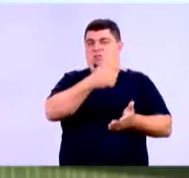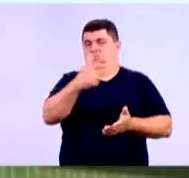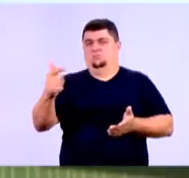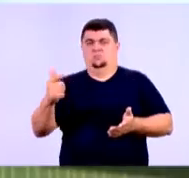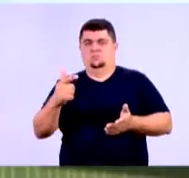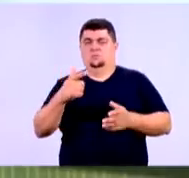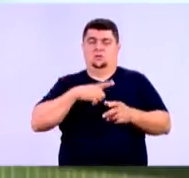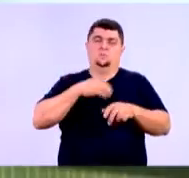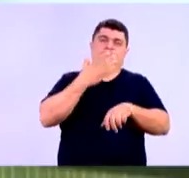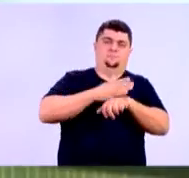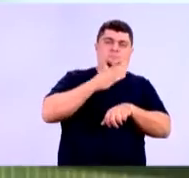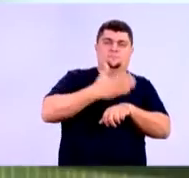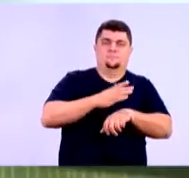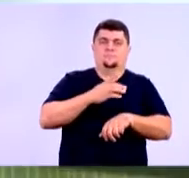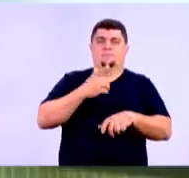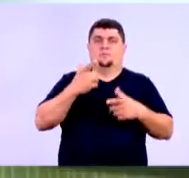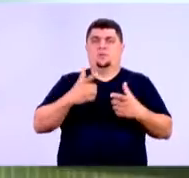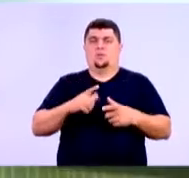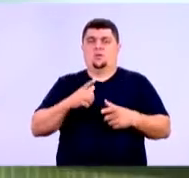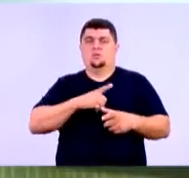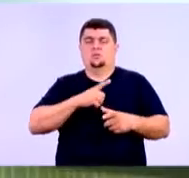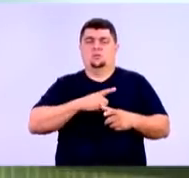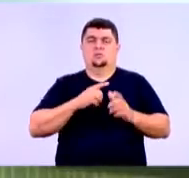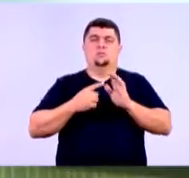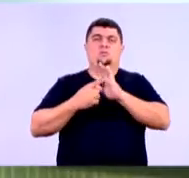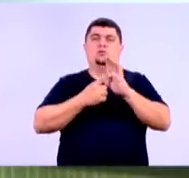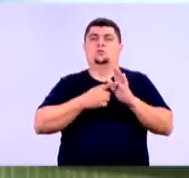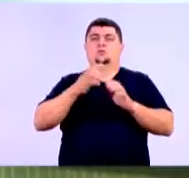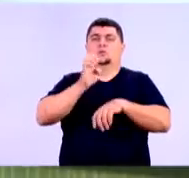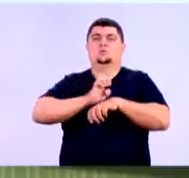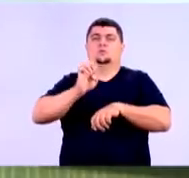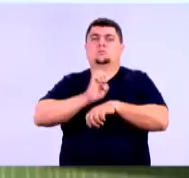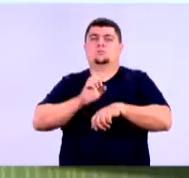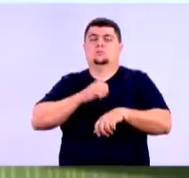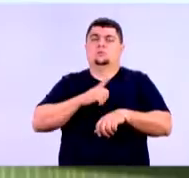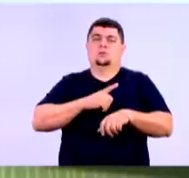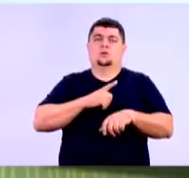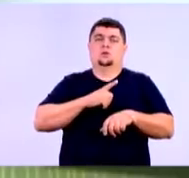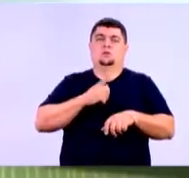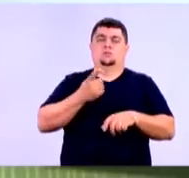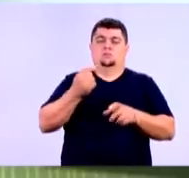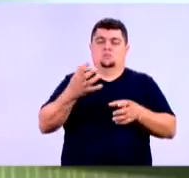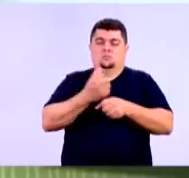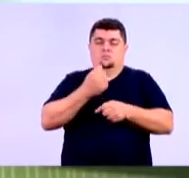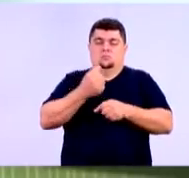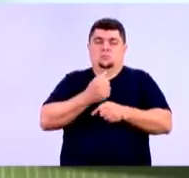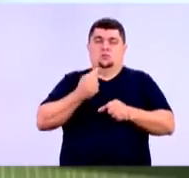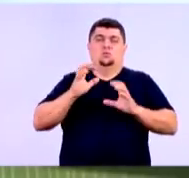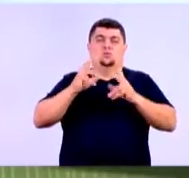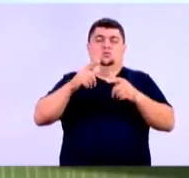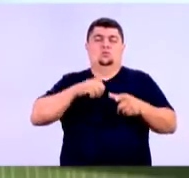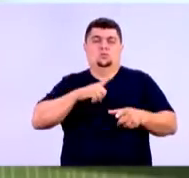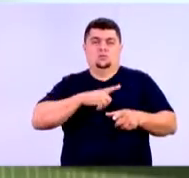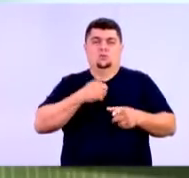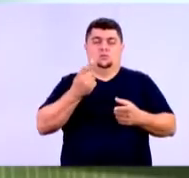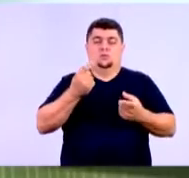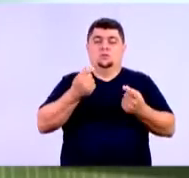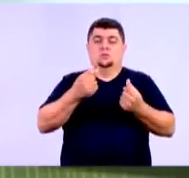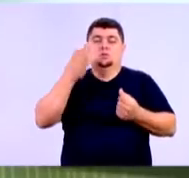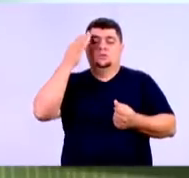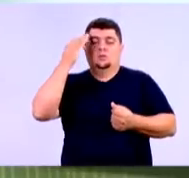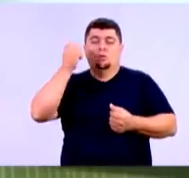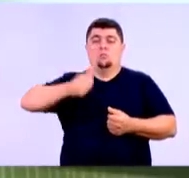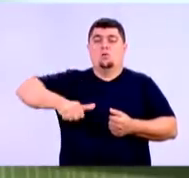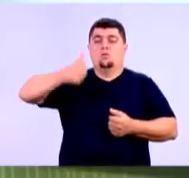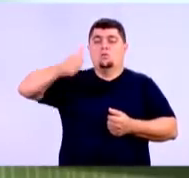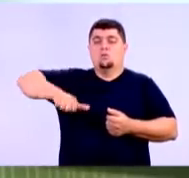Será uma tarefa, onde é apresentada uma empresa fictícia com balanço e patrimonial, e vocês vão ter que calcular, então, esses indicadores